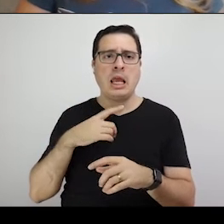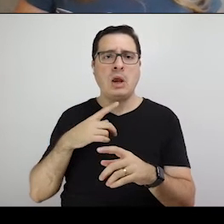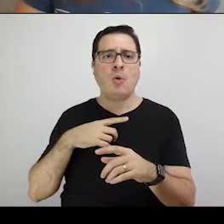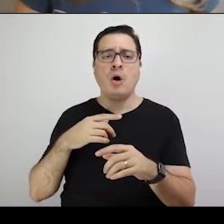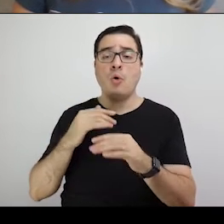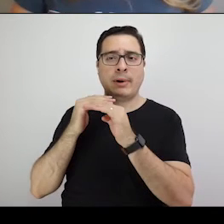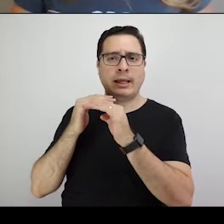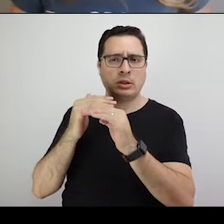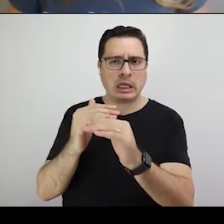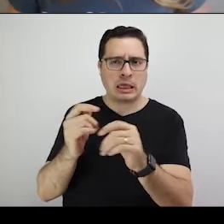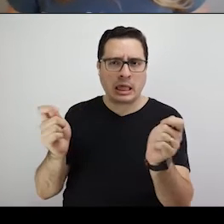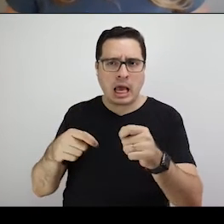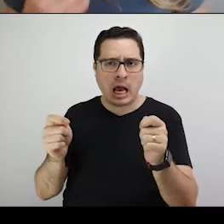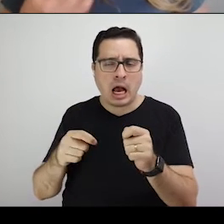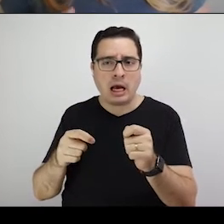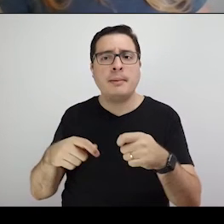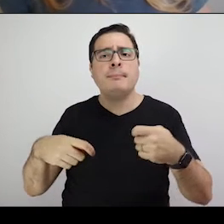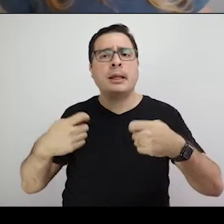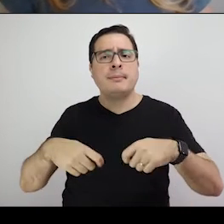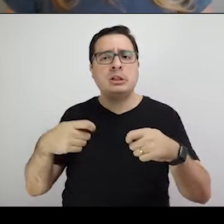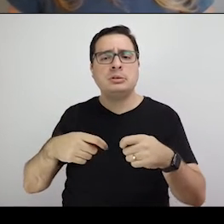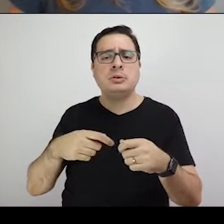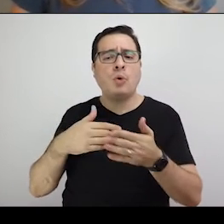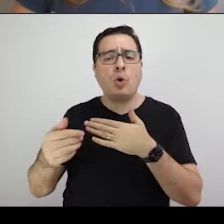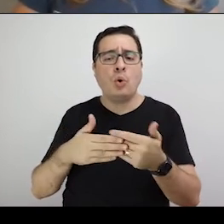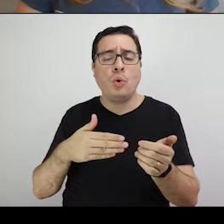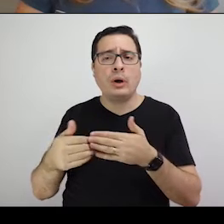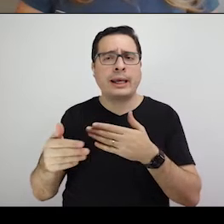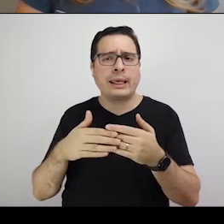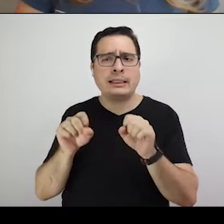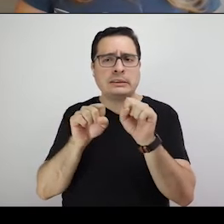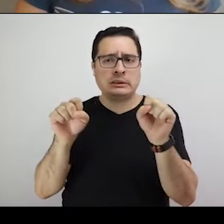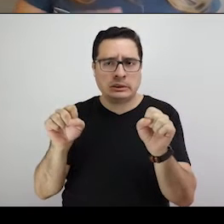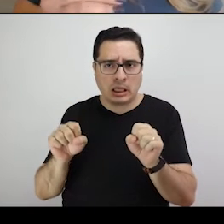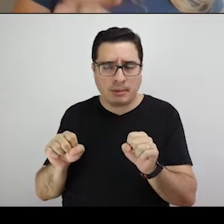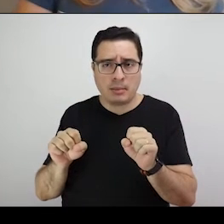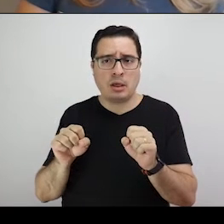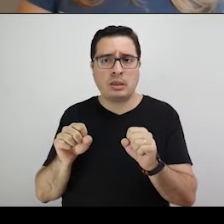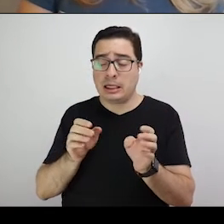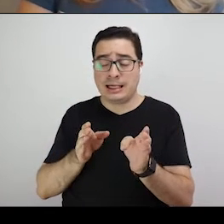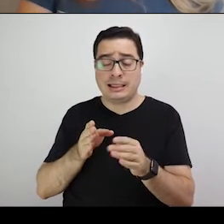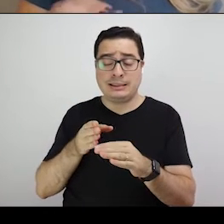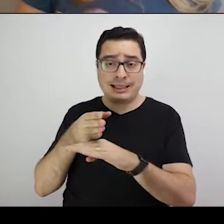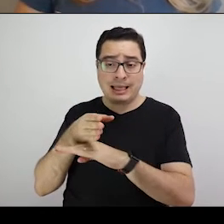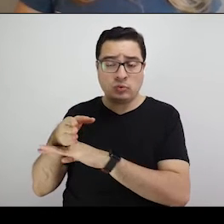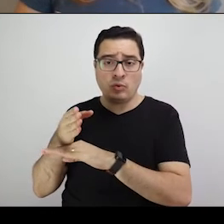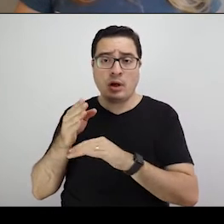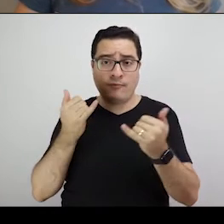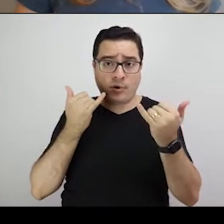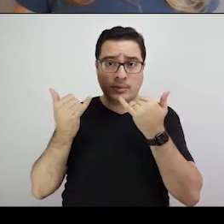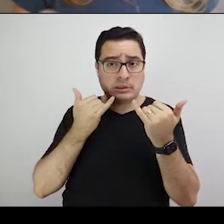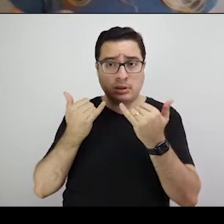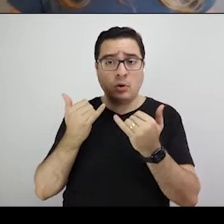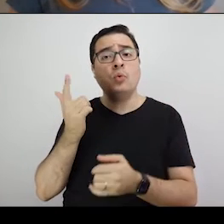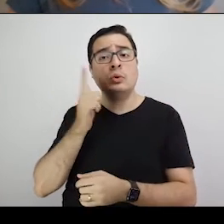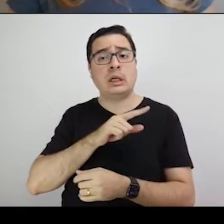padrões web, elas permitem que qualquer sistema de acesso à informação interprete adequadamente